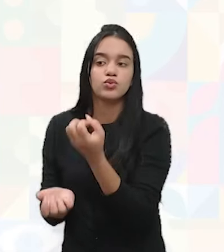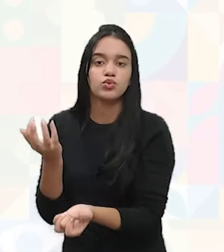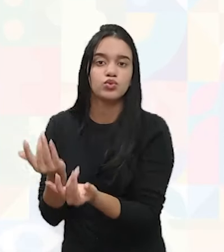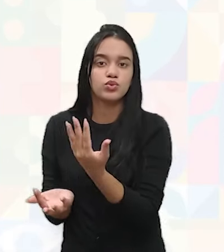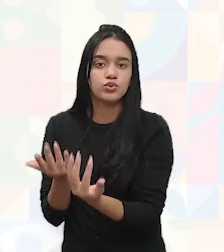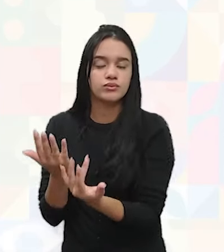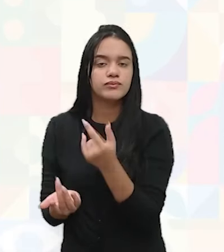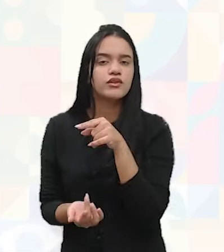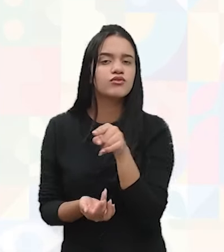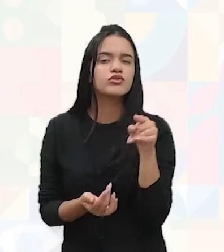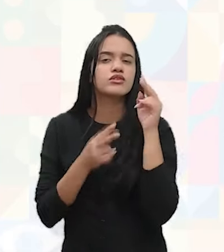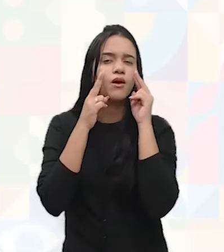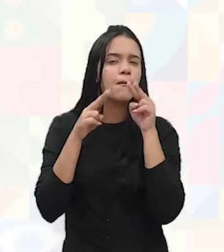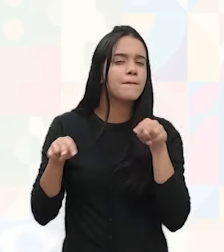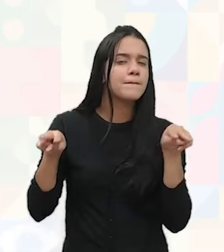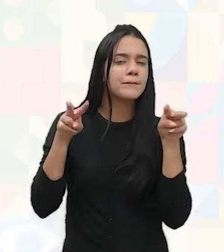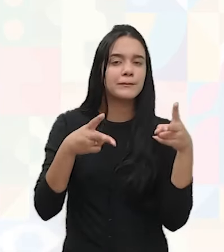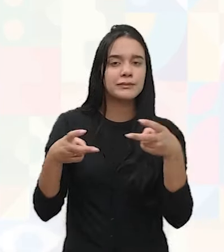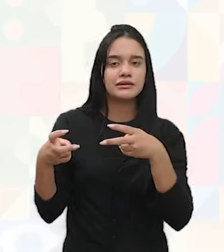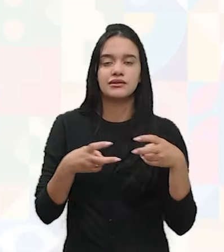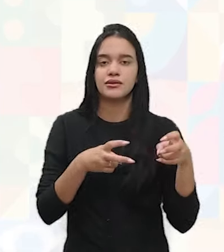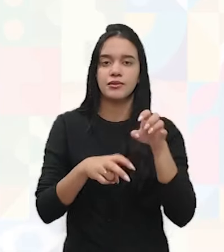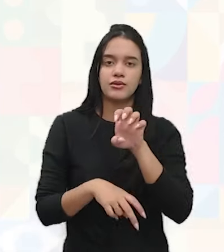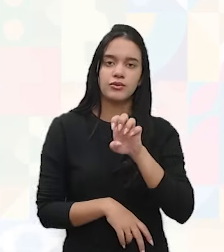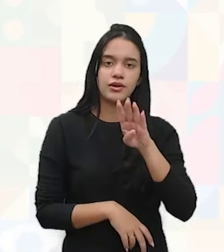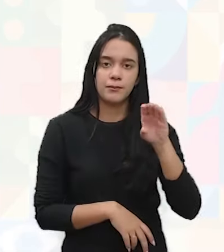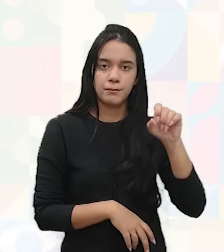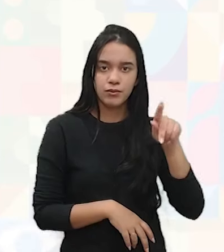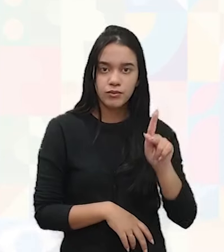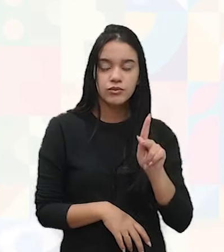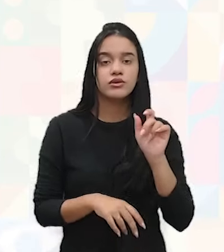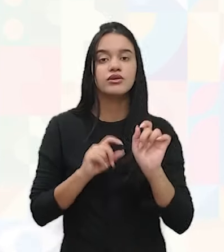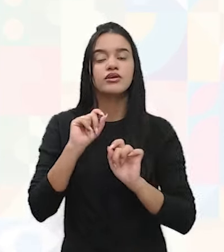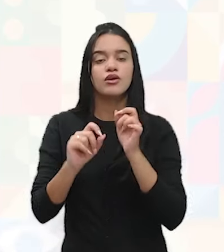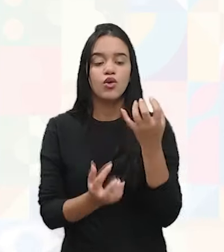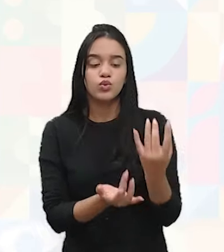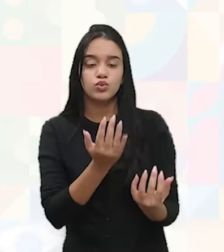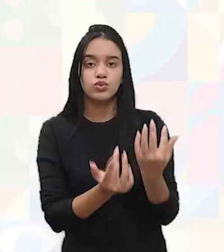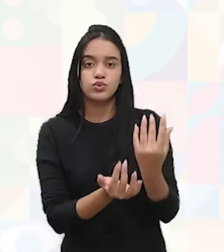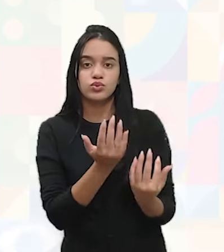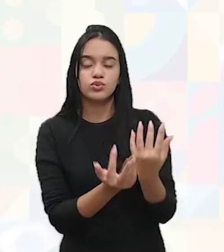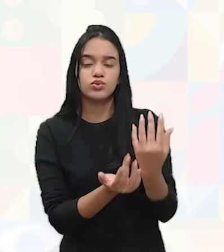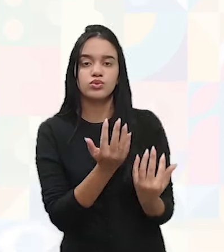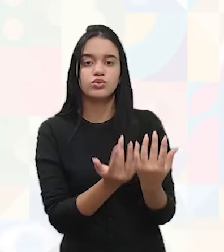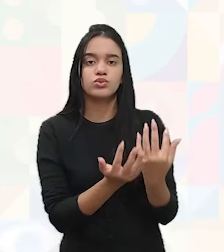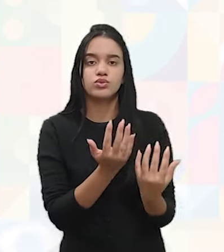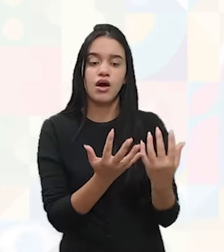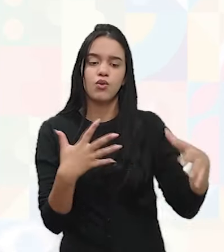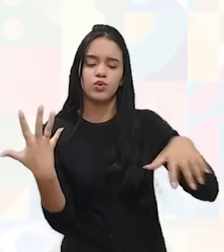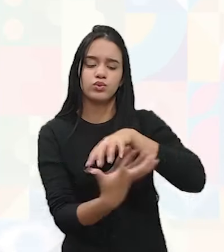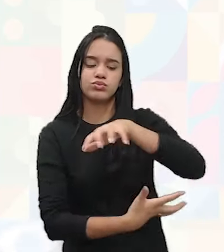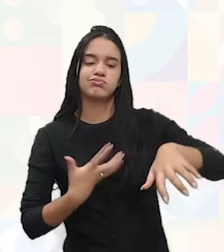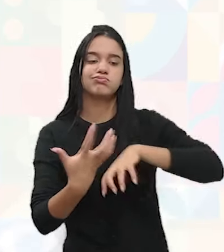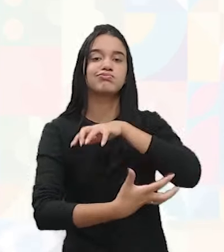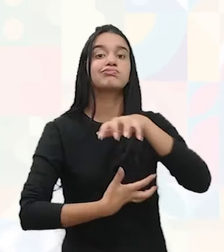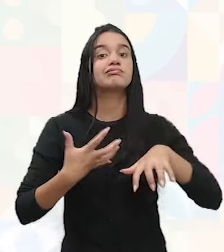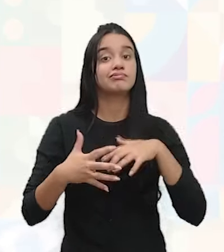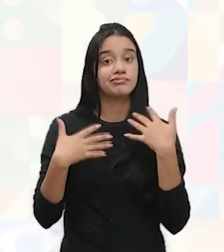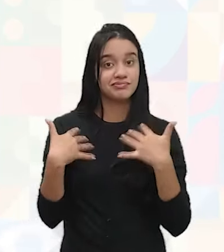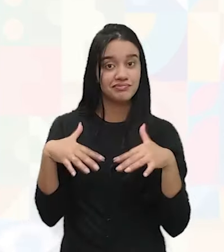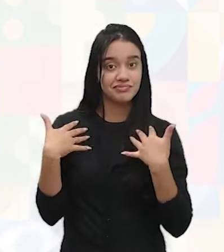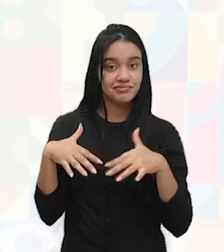Conforme você observou né no ebook o incêndio já é o fogo sem controle já é algo de grandes